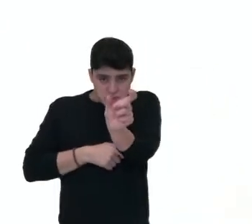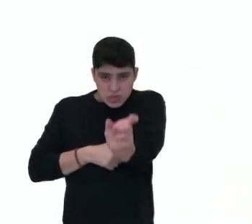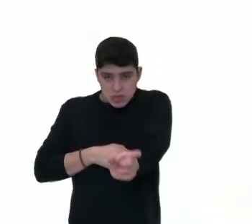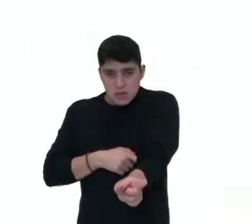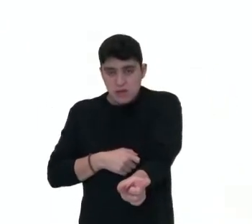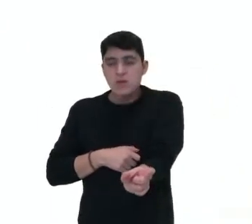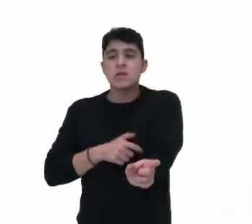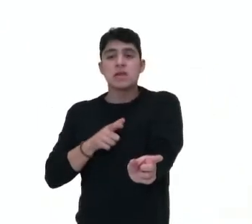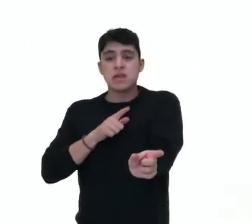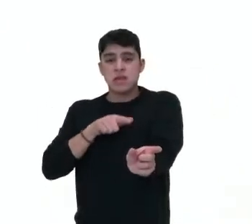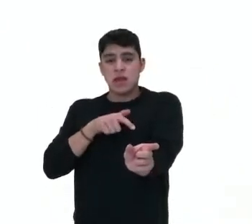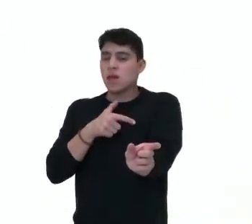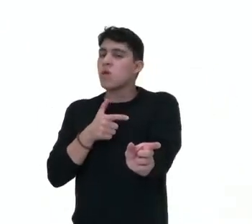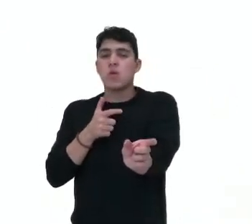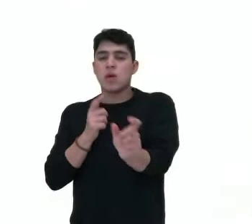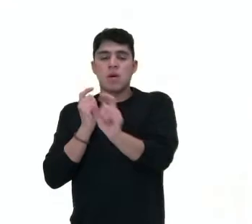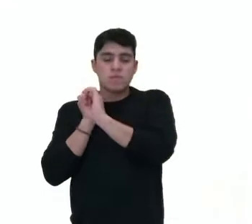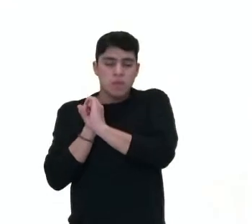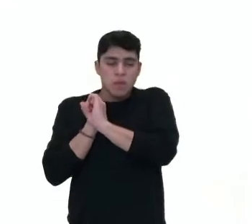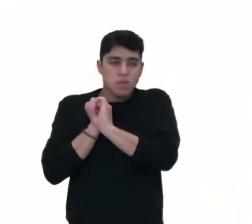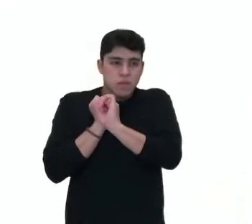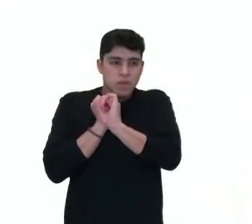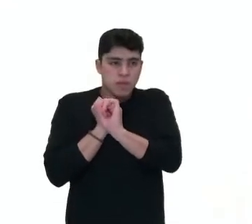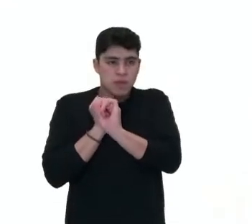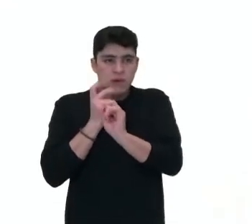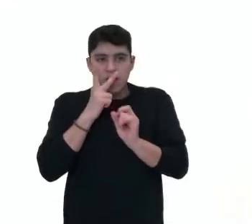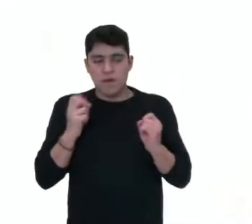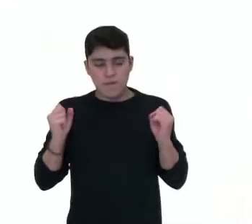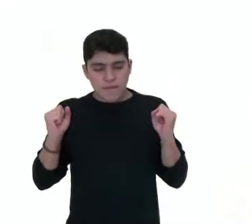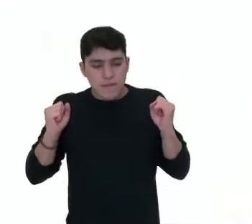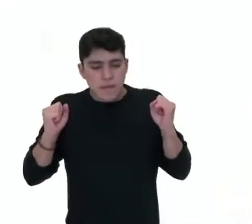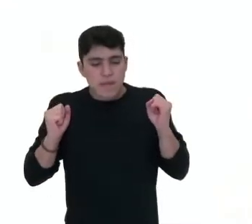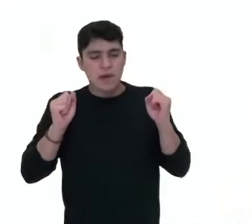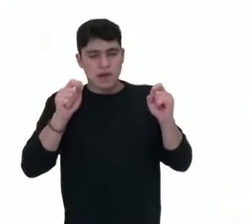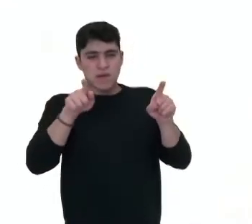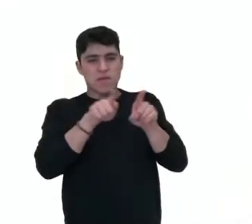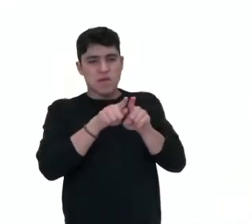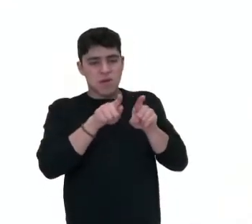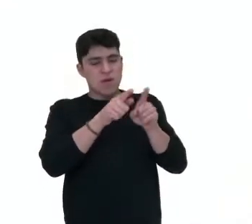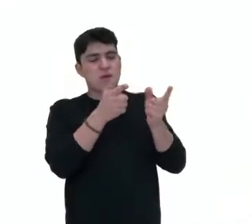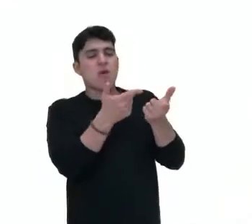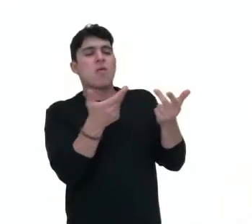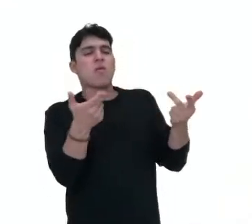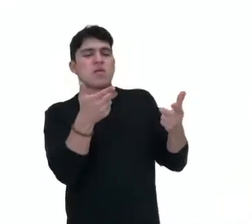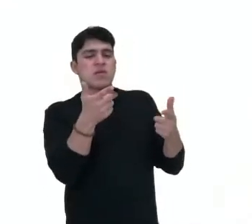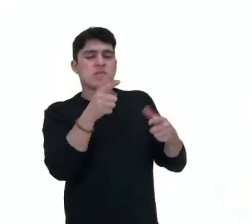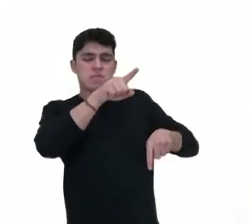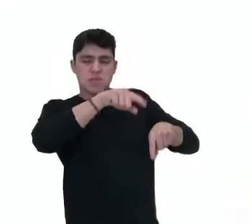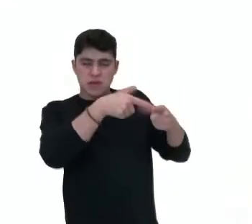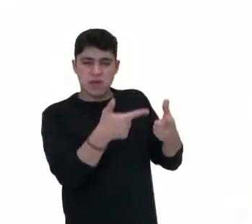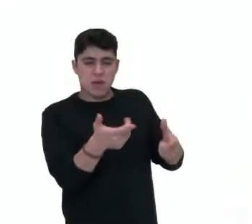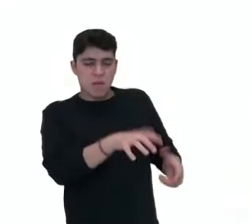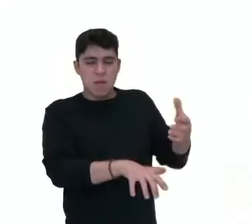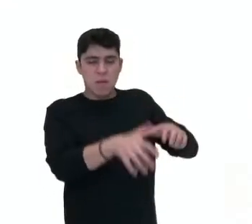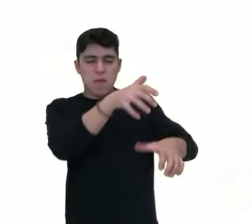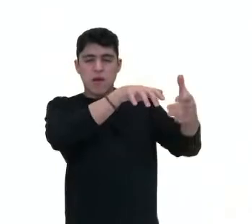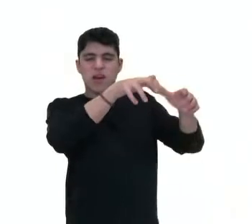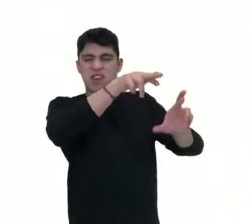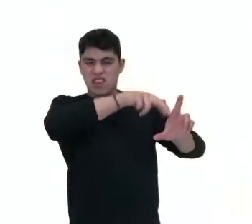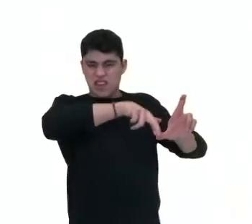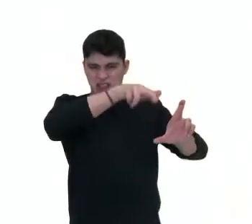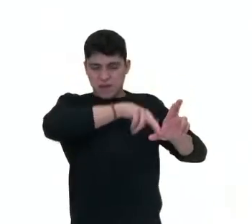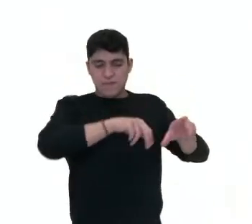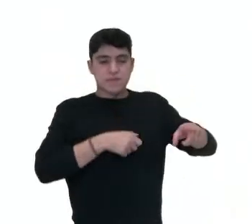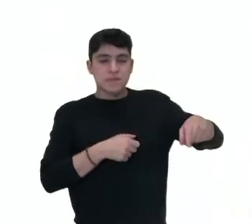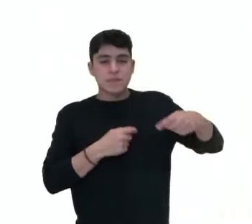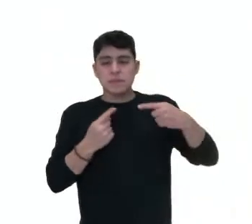um jornal, puxando aqui uma carroça de recicláveis. Então, eles estão falando aqui sobre que aumentou o